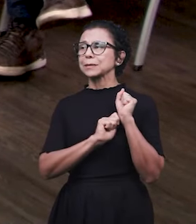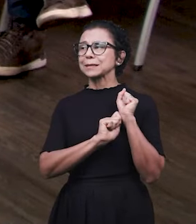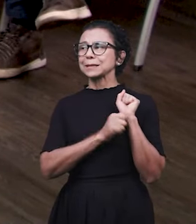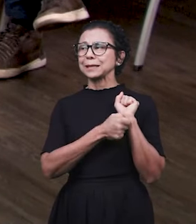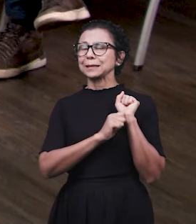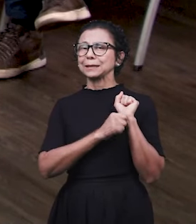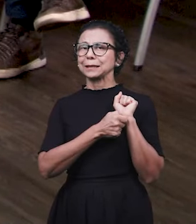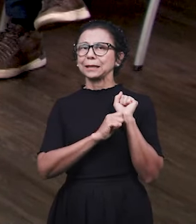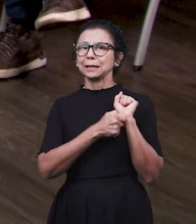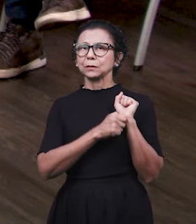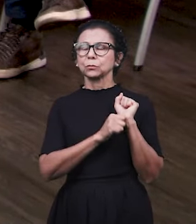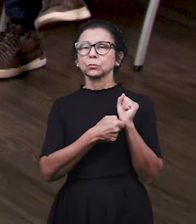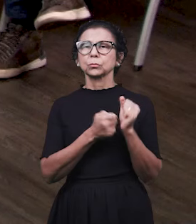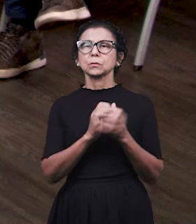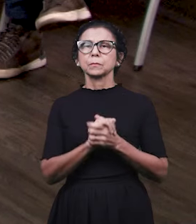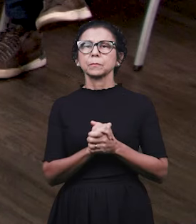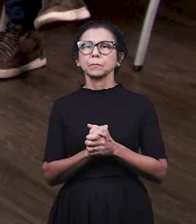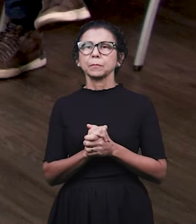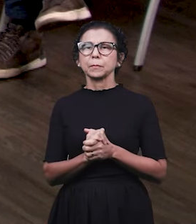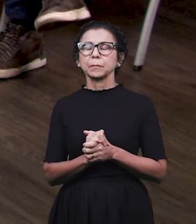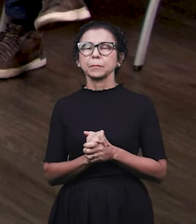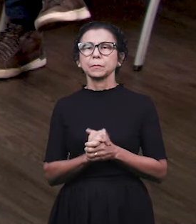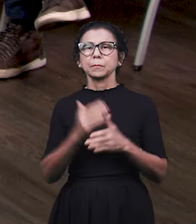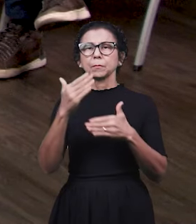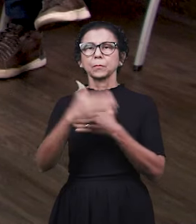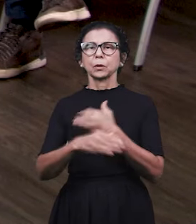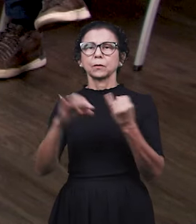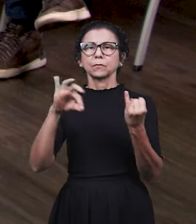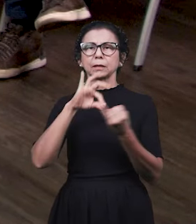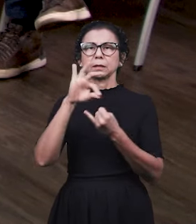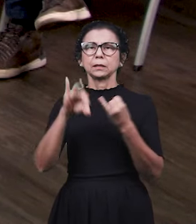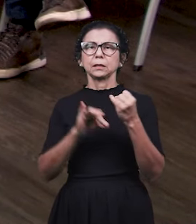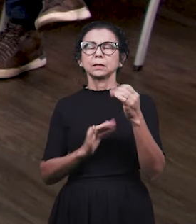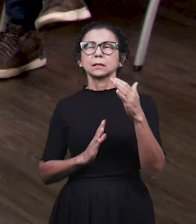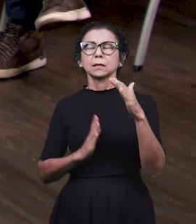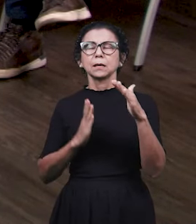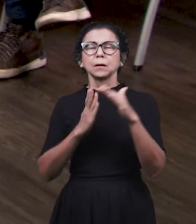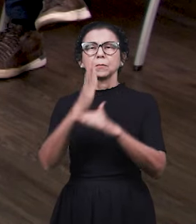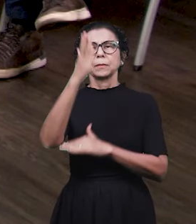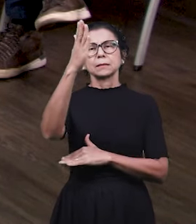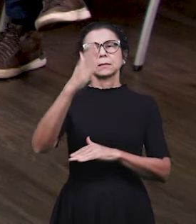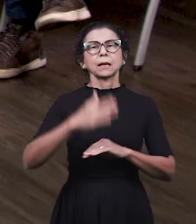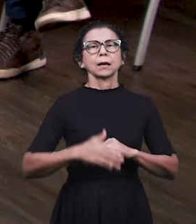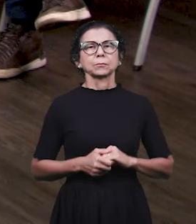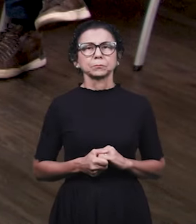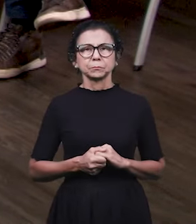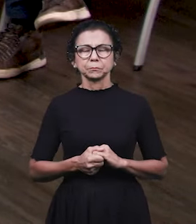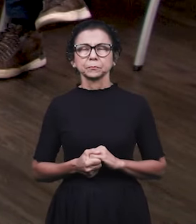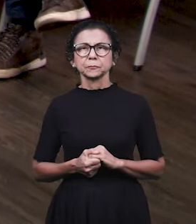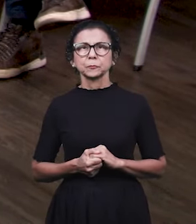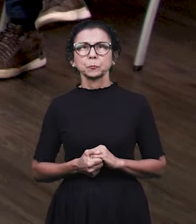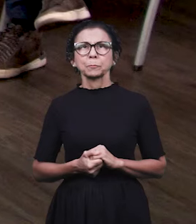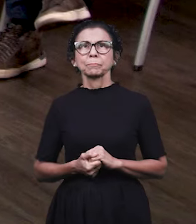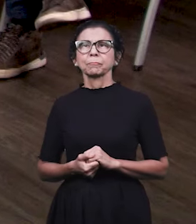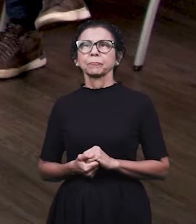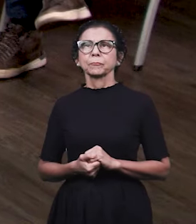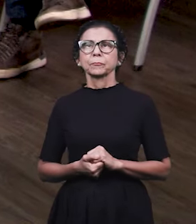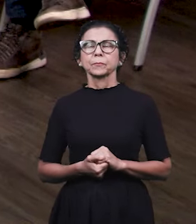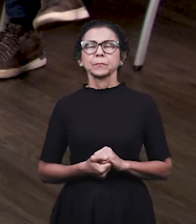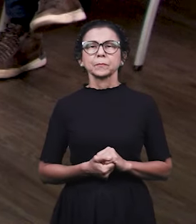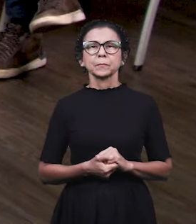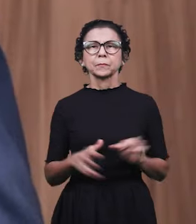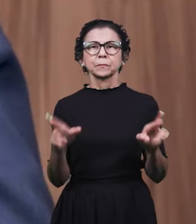ser bem-sucedidos na prova do IFES, na área das ciências da natureza, especificamente nas questões aí de ciências. Pastor?